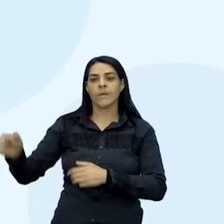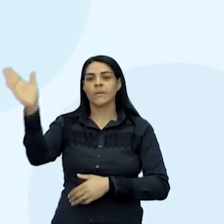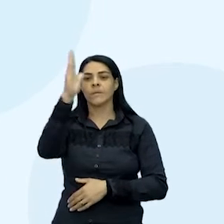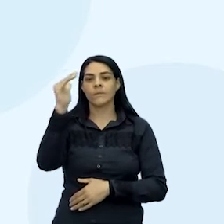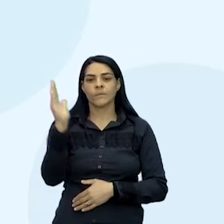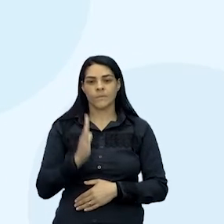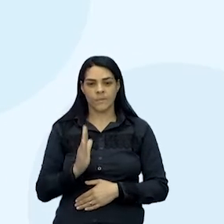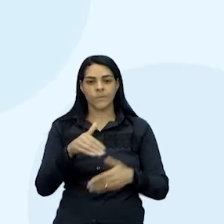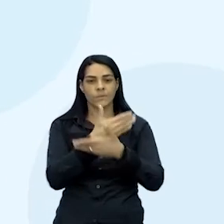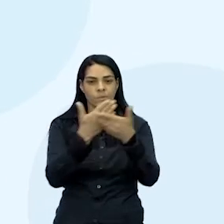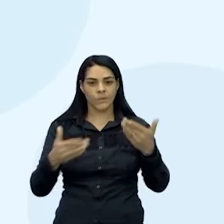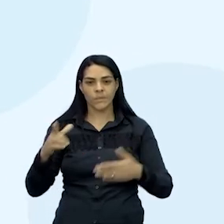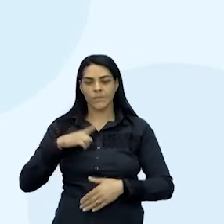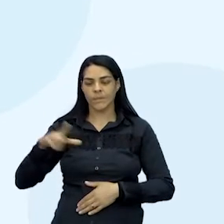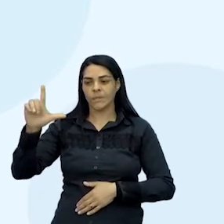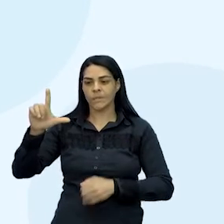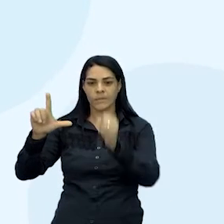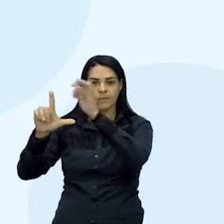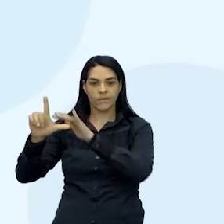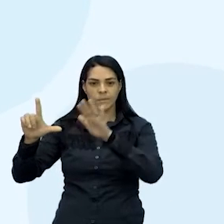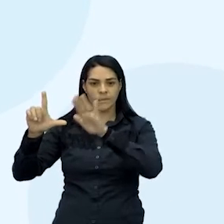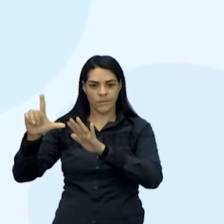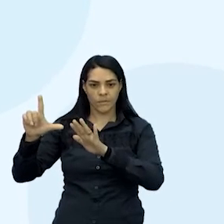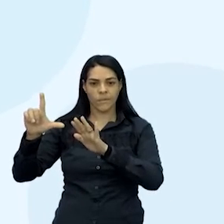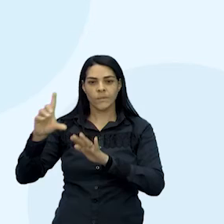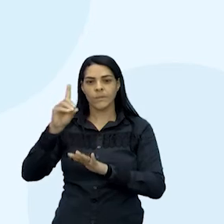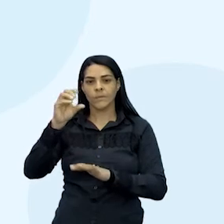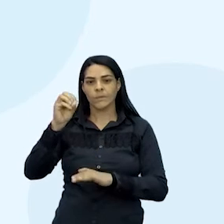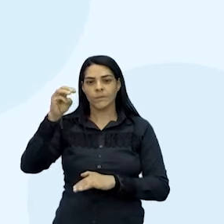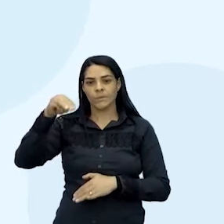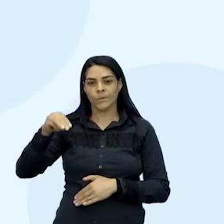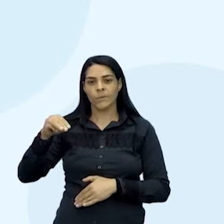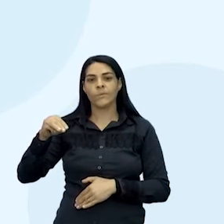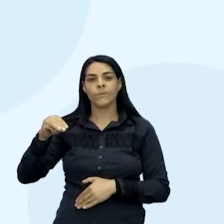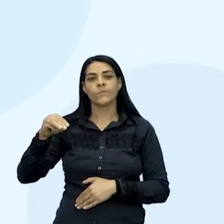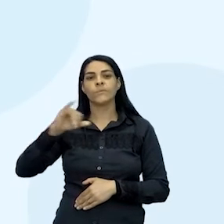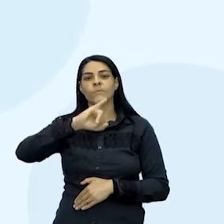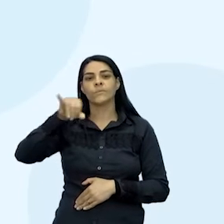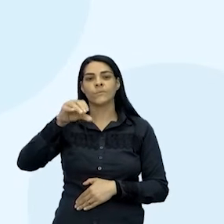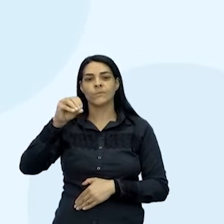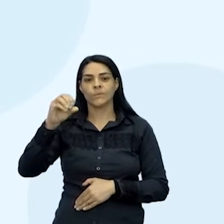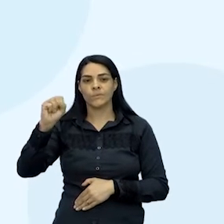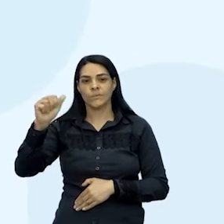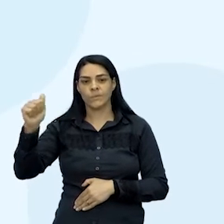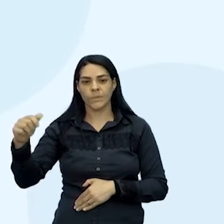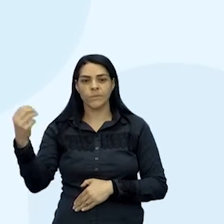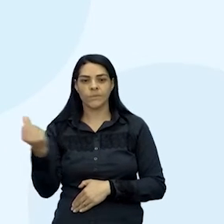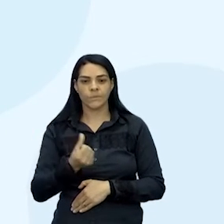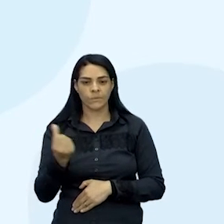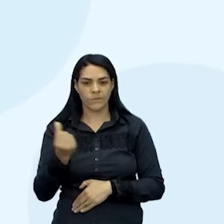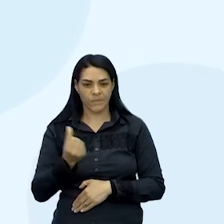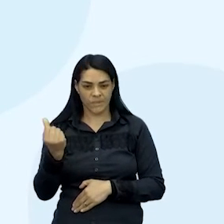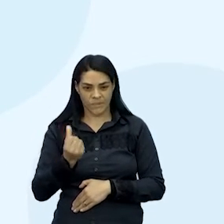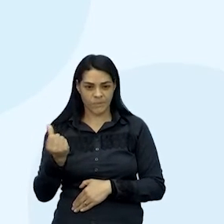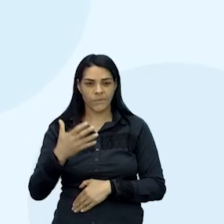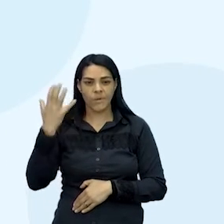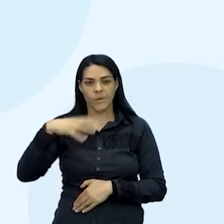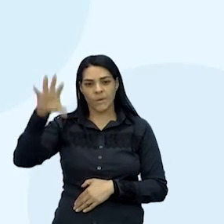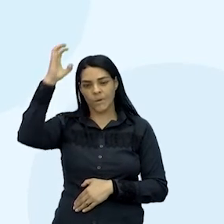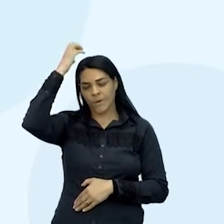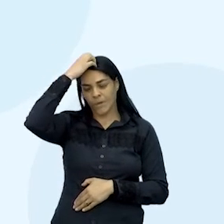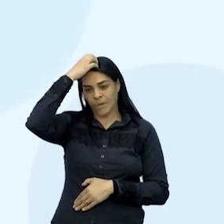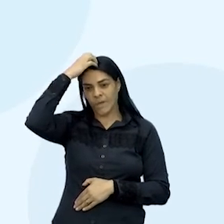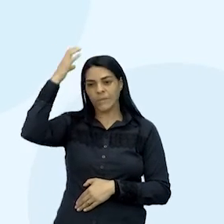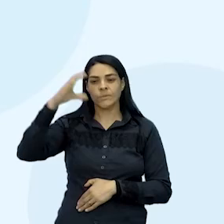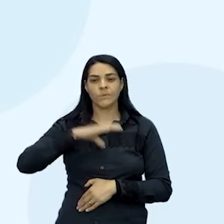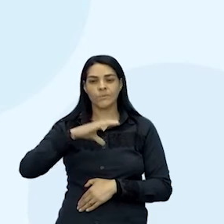uma imagem do Dom João VI, uma pintura dele, que foi o rei de Portugal que veio para o Brasil, né, fugindo